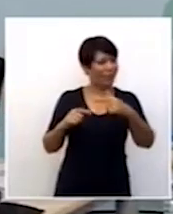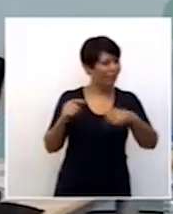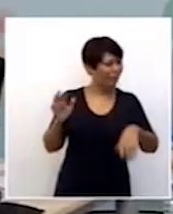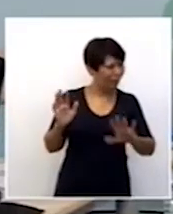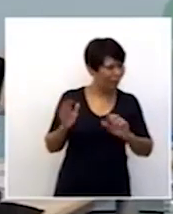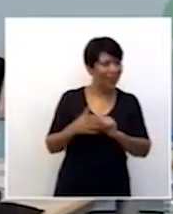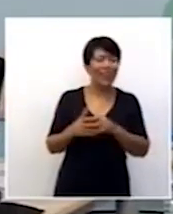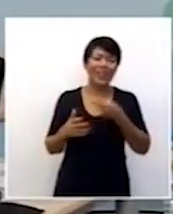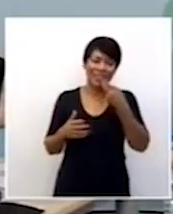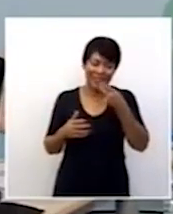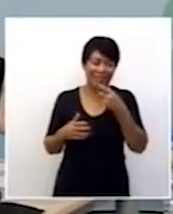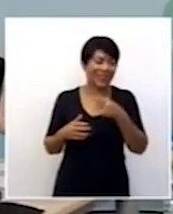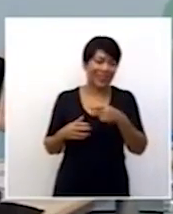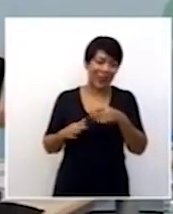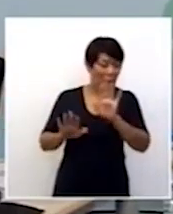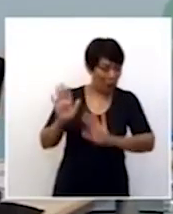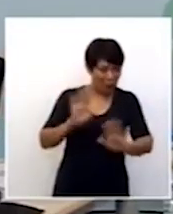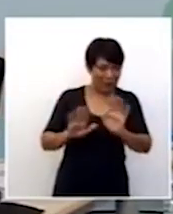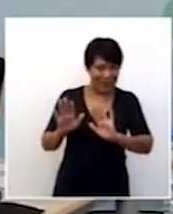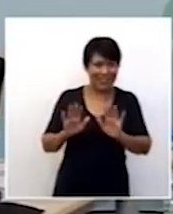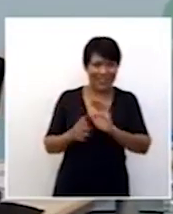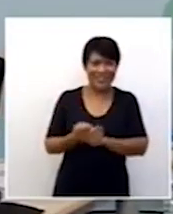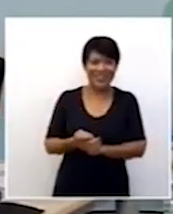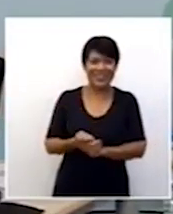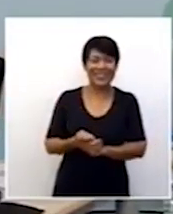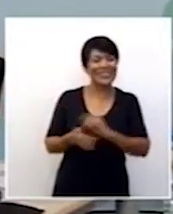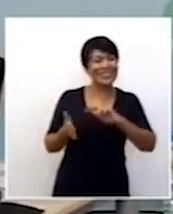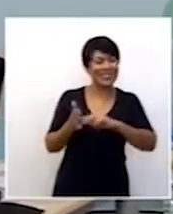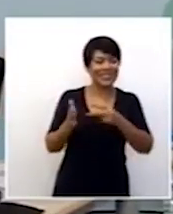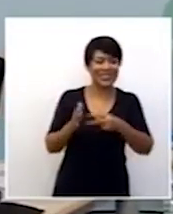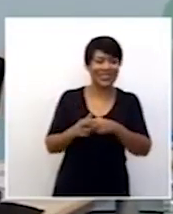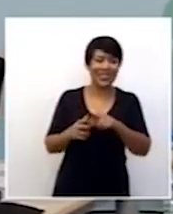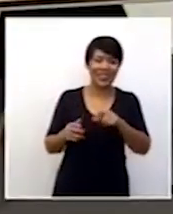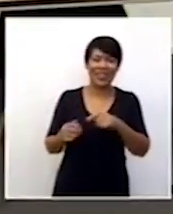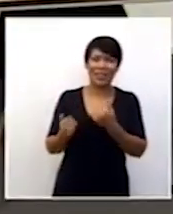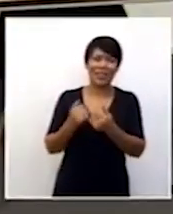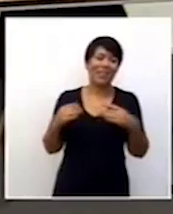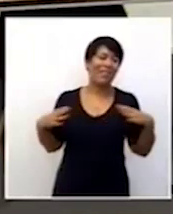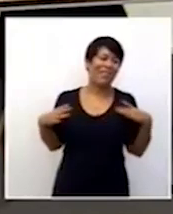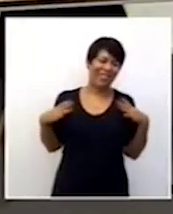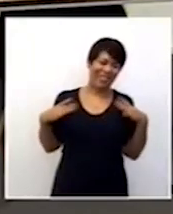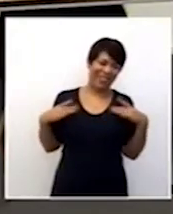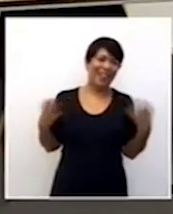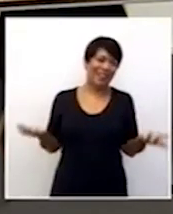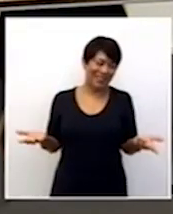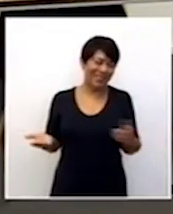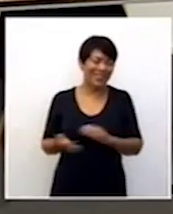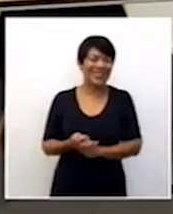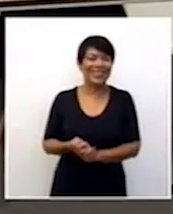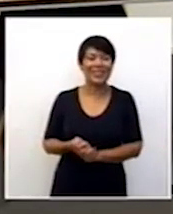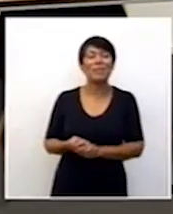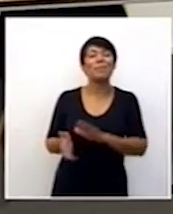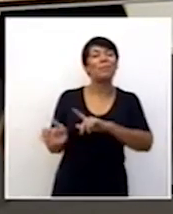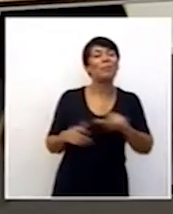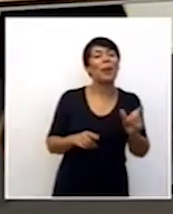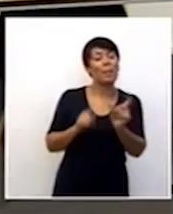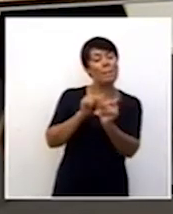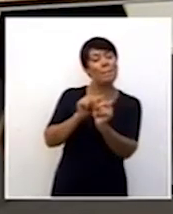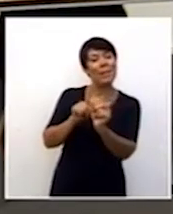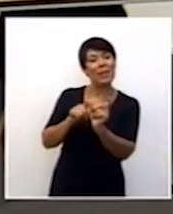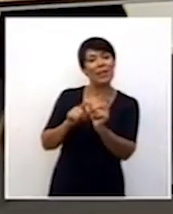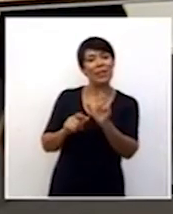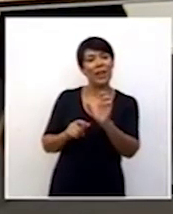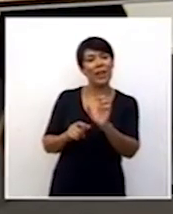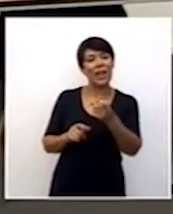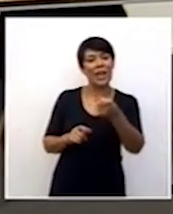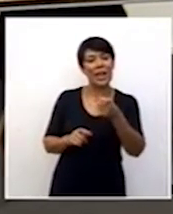Você abre o jornal e encosta na pessoa, né? Sim. Ou seja, não seja um folgado. Não seja um folgado. Aí a palavra extratos